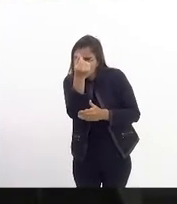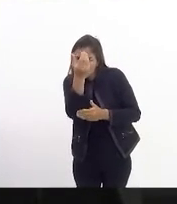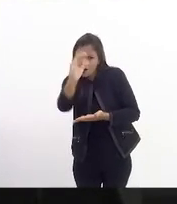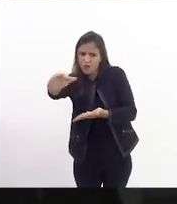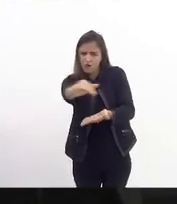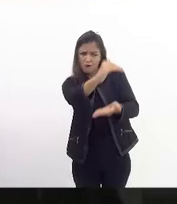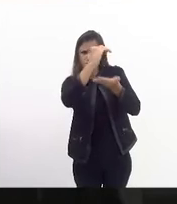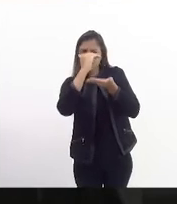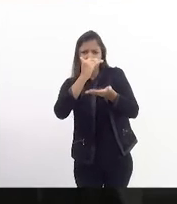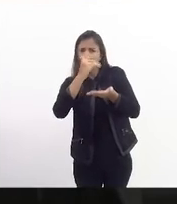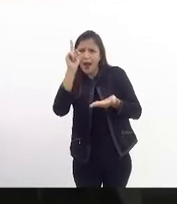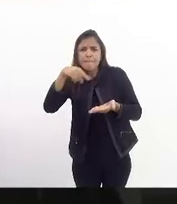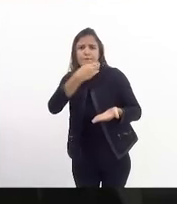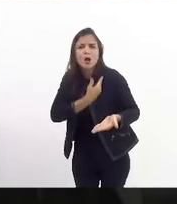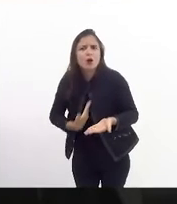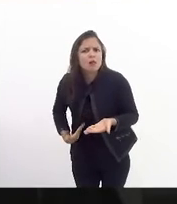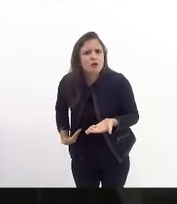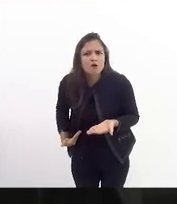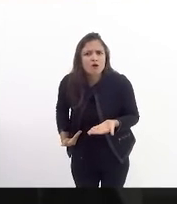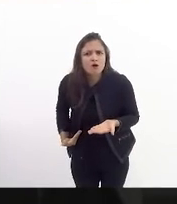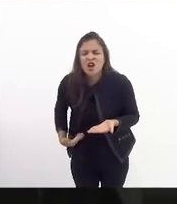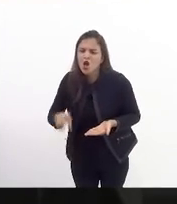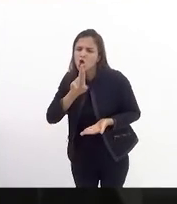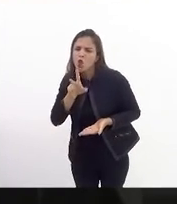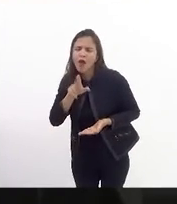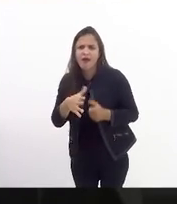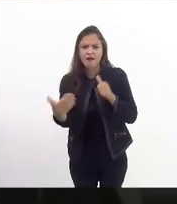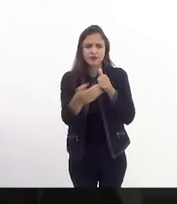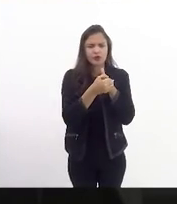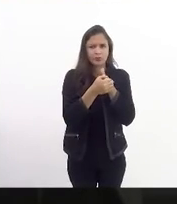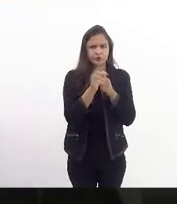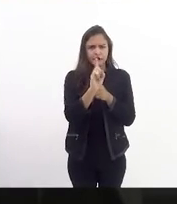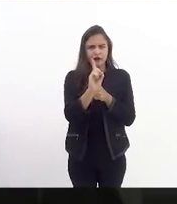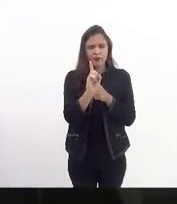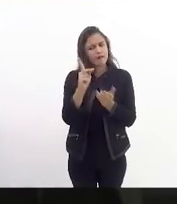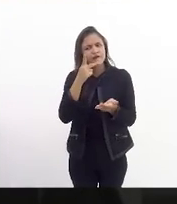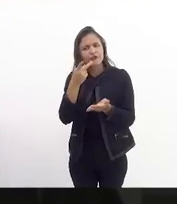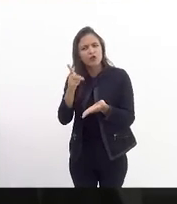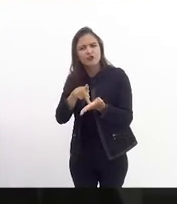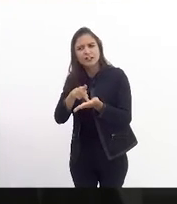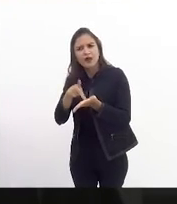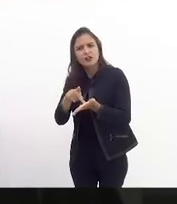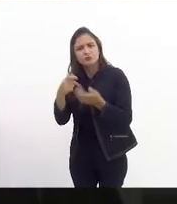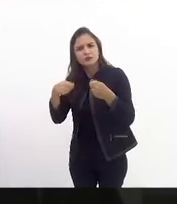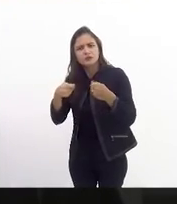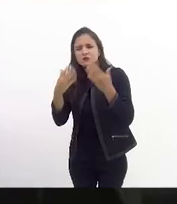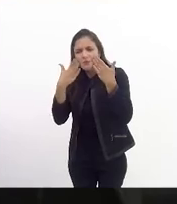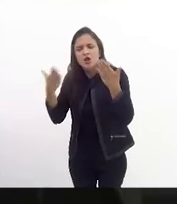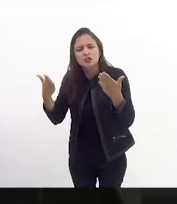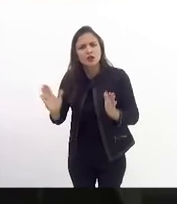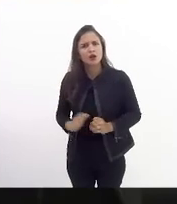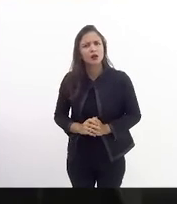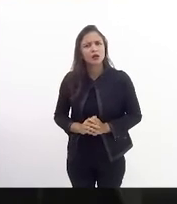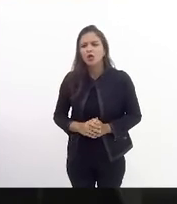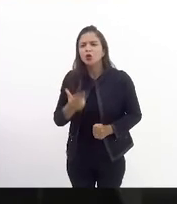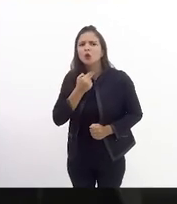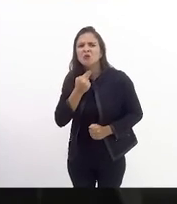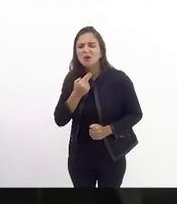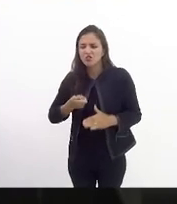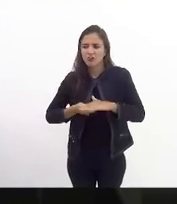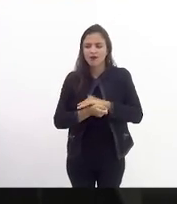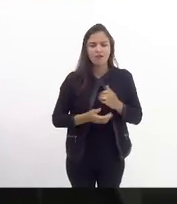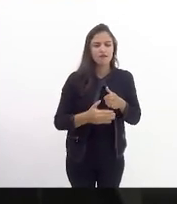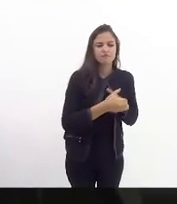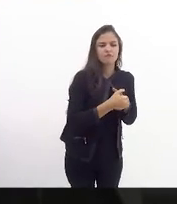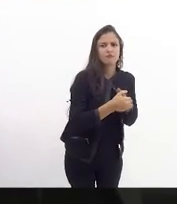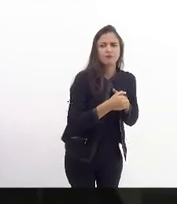título do orçamento é orçamento público. Se o orçamento é público, não pode ter nenhuma parte secreta, porque